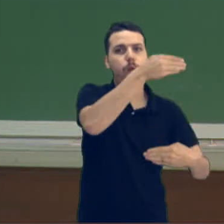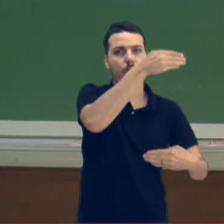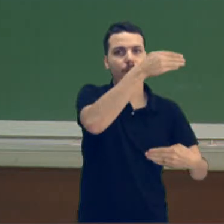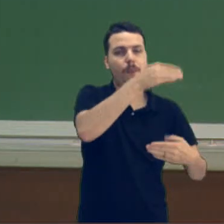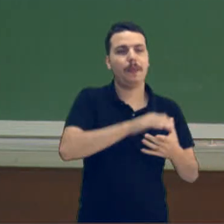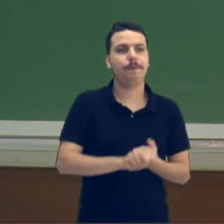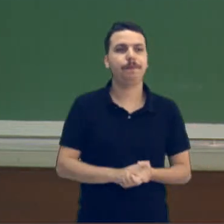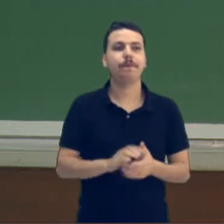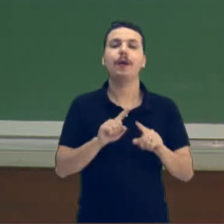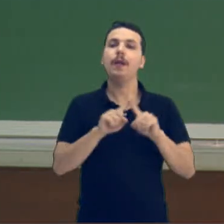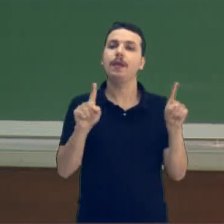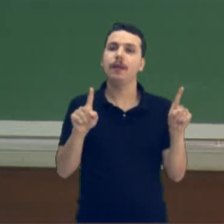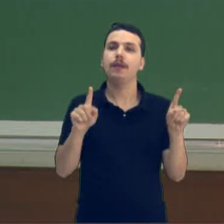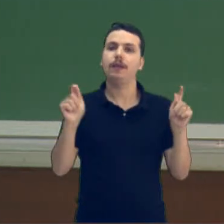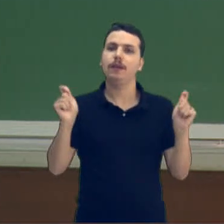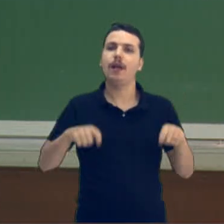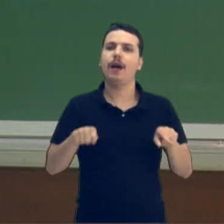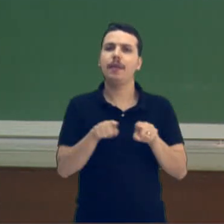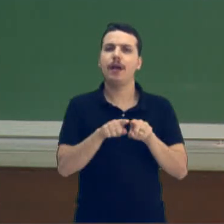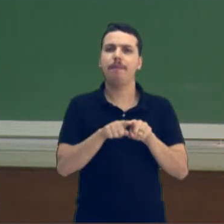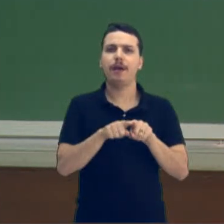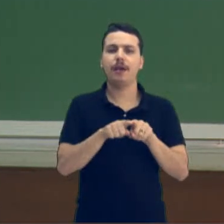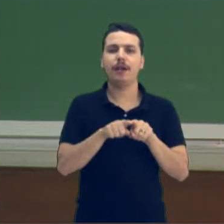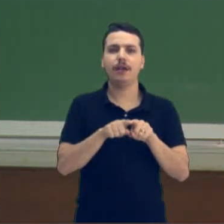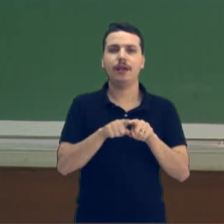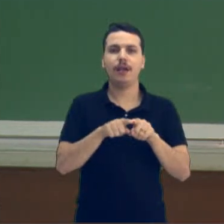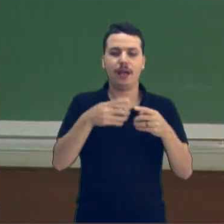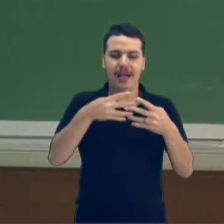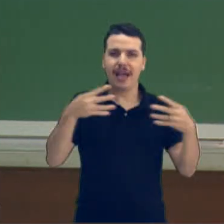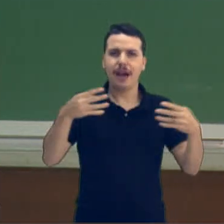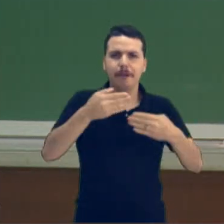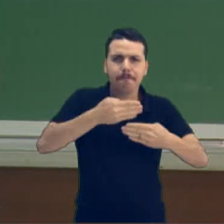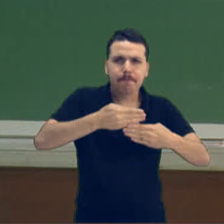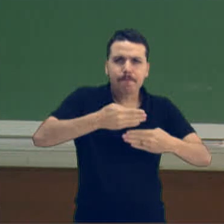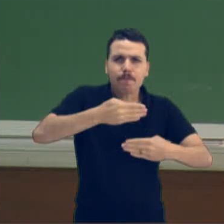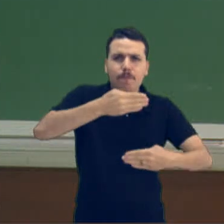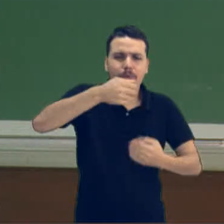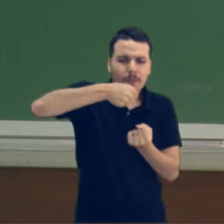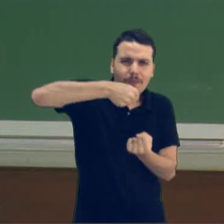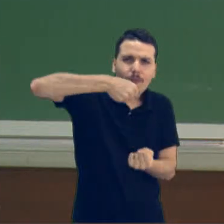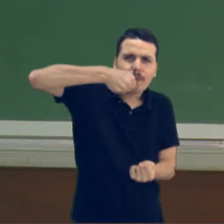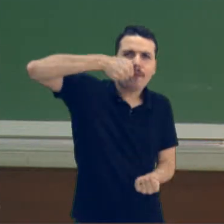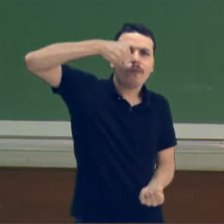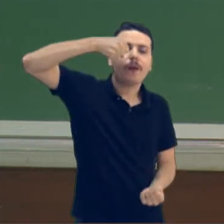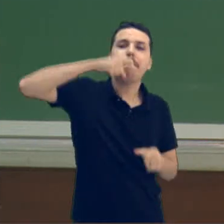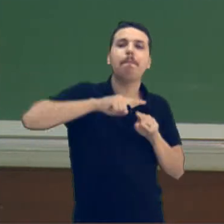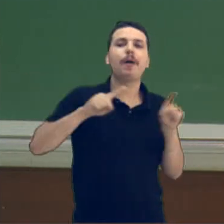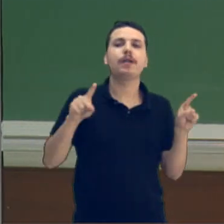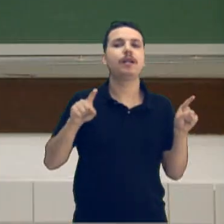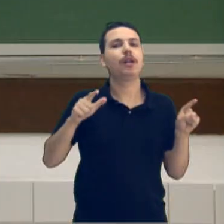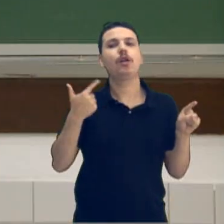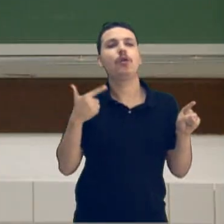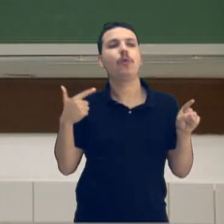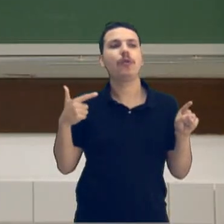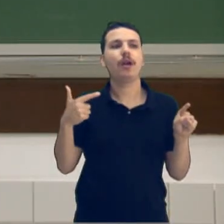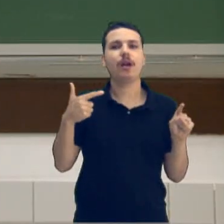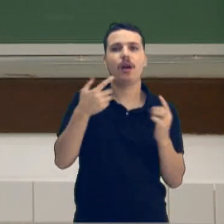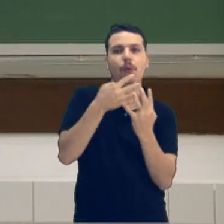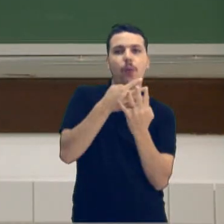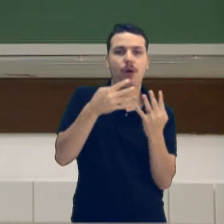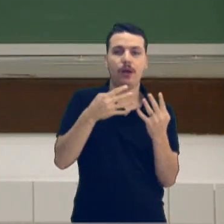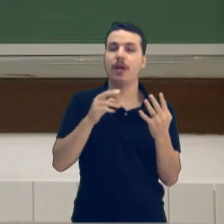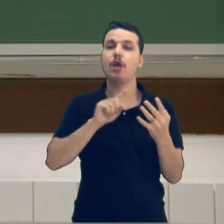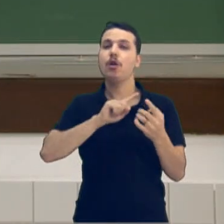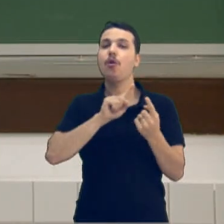uma possibilidade de uma rede muito bem esticada, mas daí a rede não tem aquele aspecto de